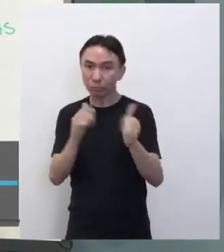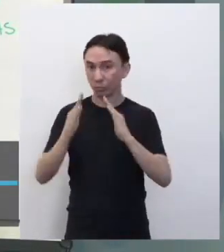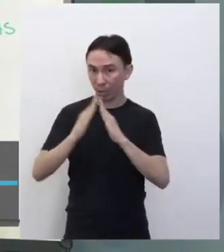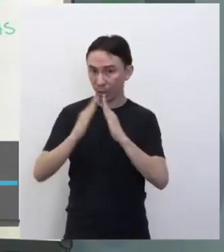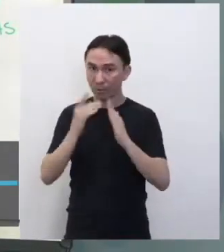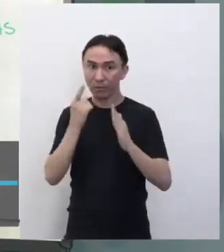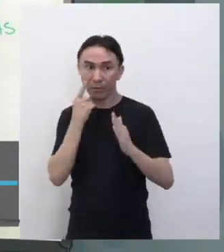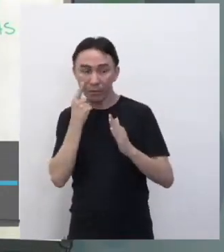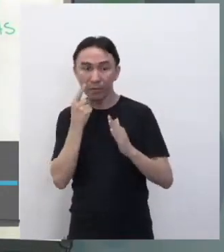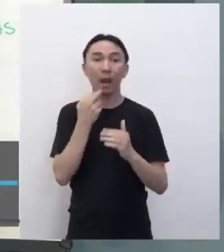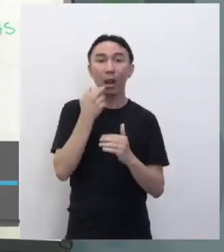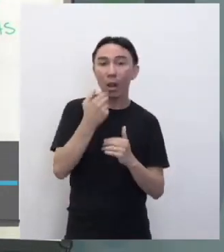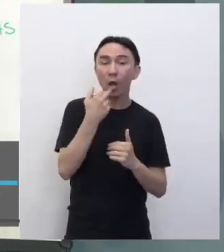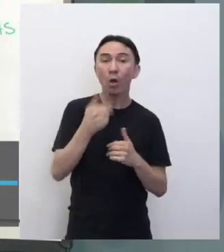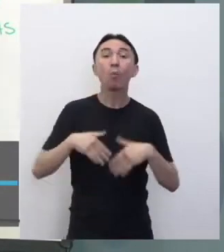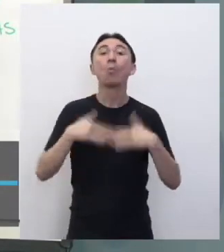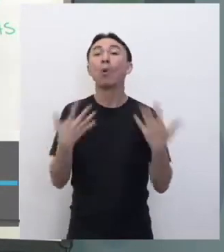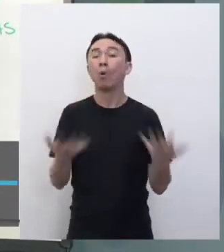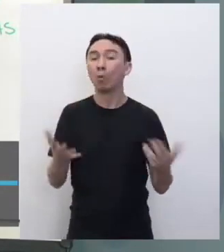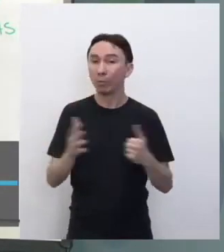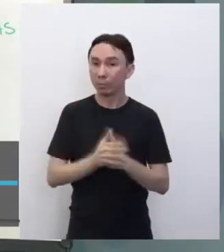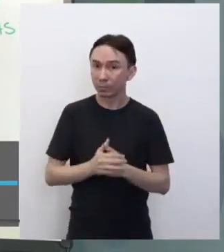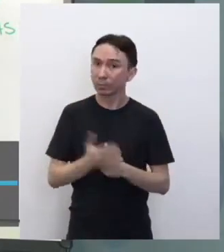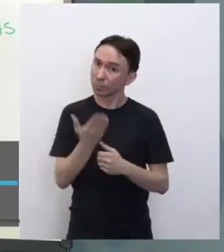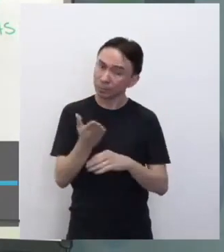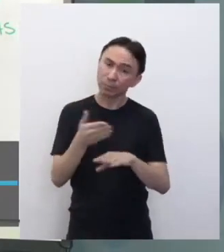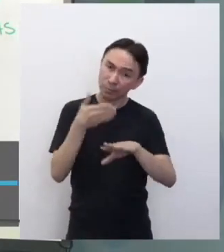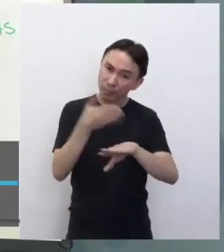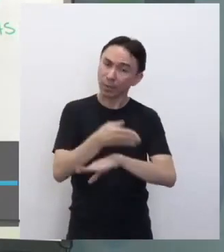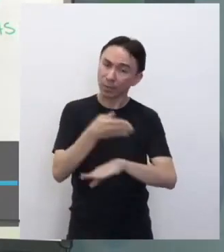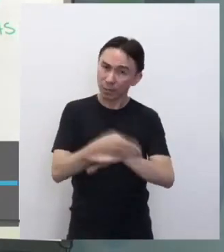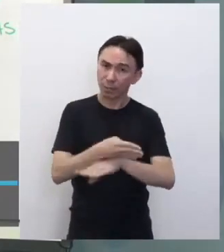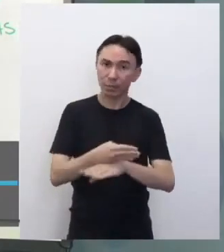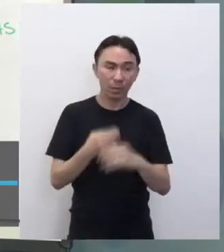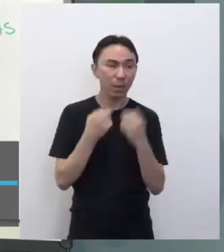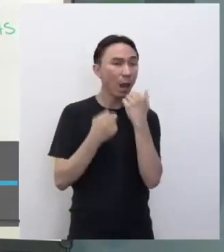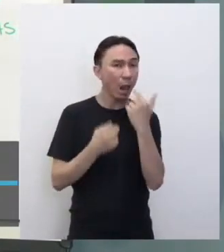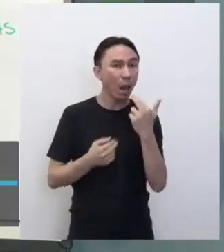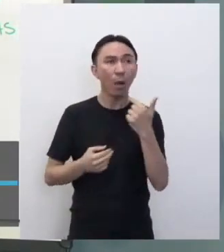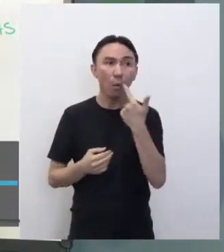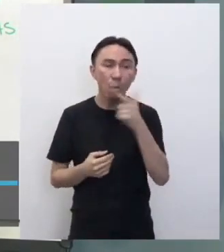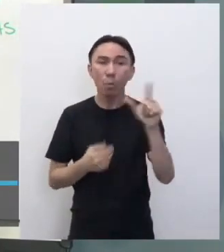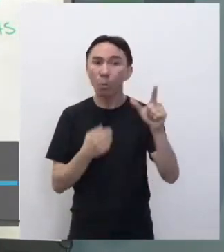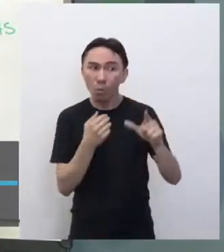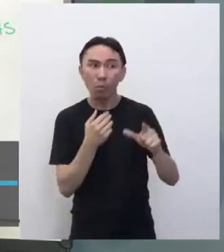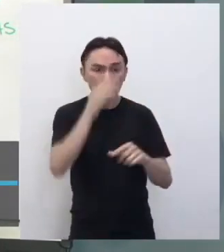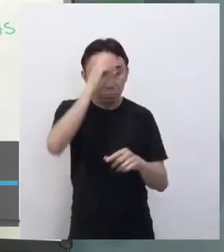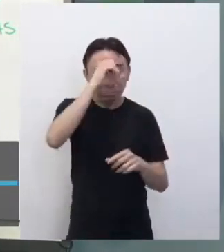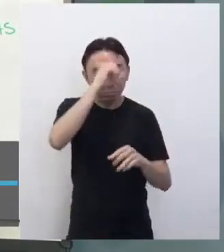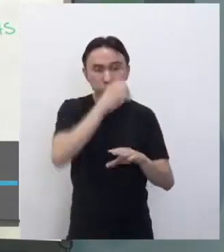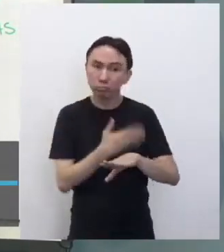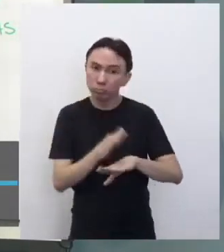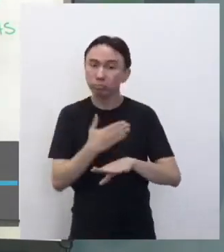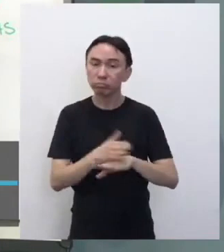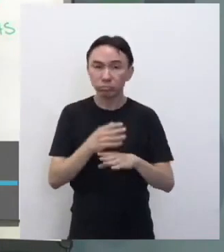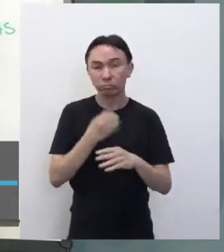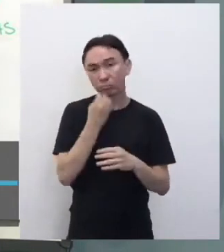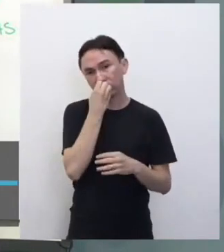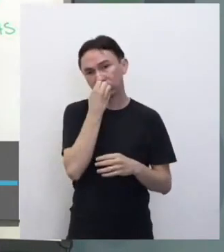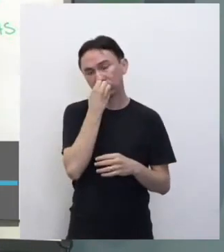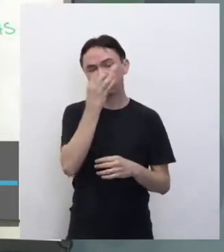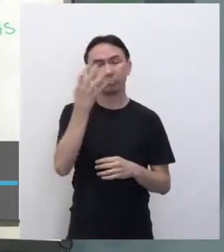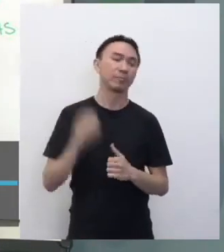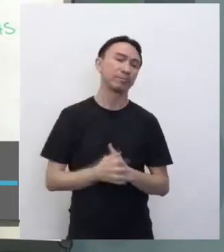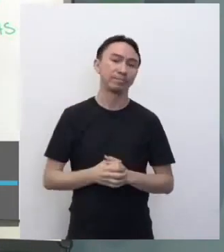ok? Então, participem, vai lá, estuda um idioma, é bom conhecer outras línguas e outras culturas, ok? Então, vamos lá.